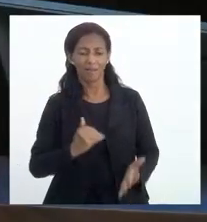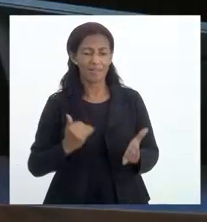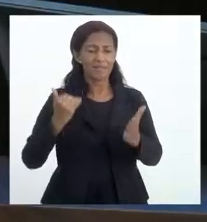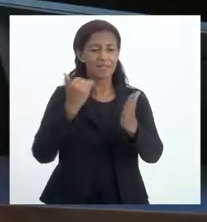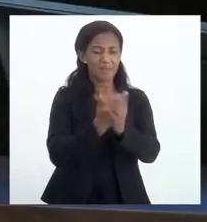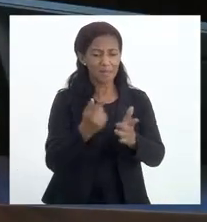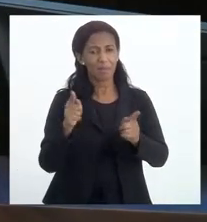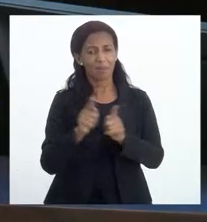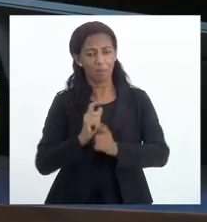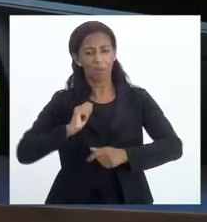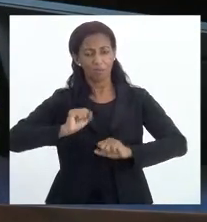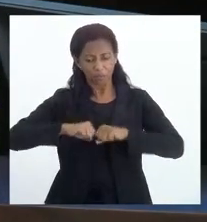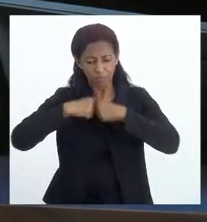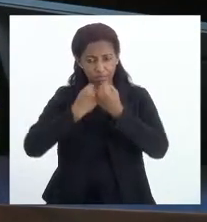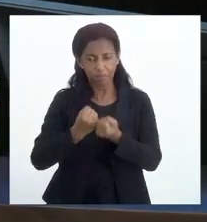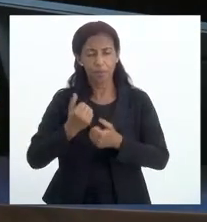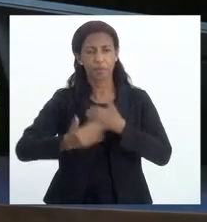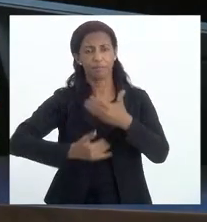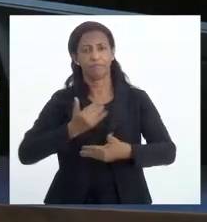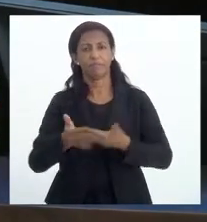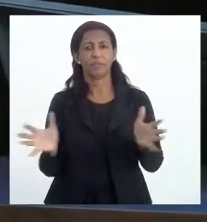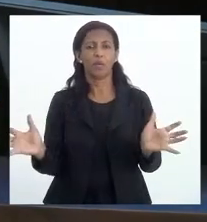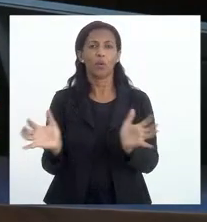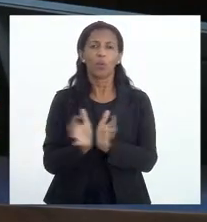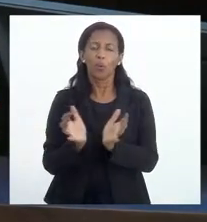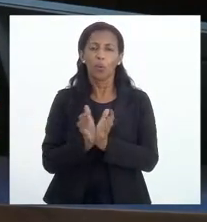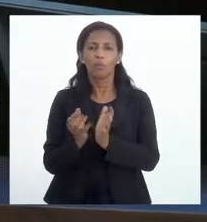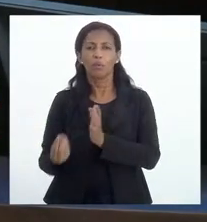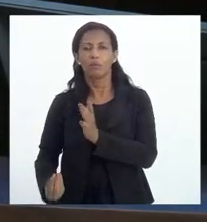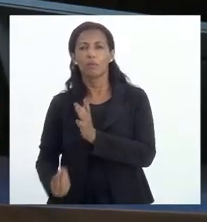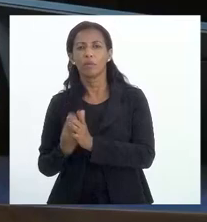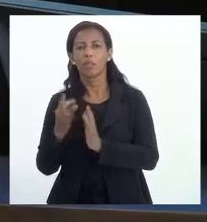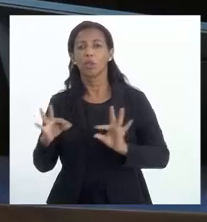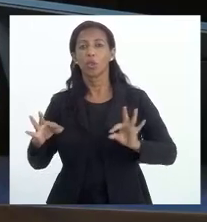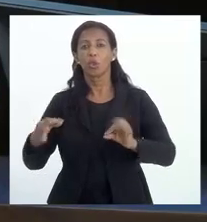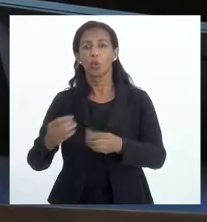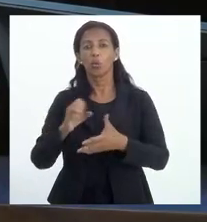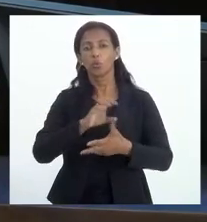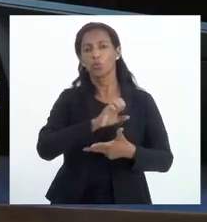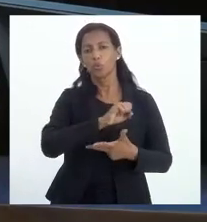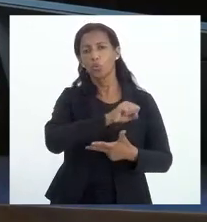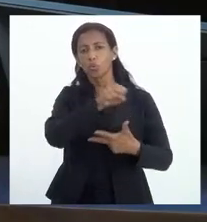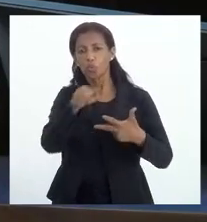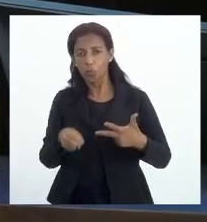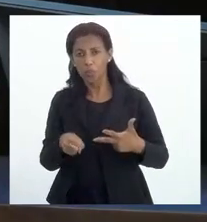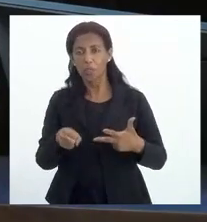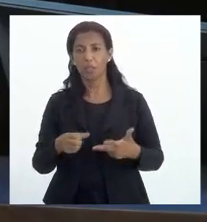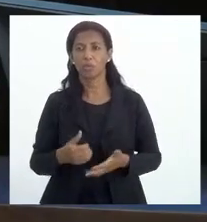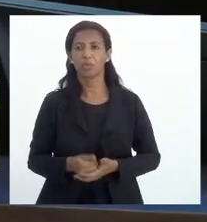temos caminhado através da comissão que foi criada entre todos os poderes, a Comissarf,